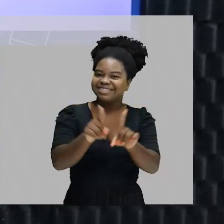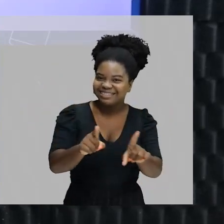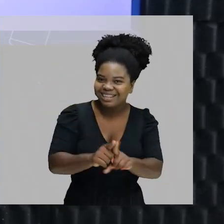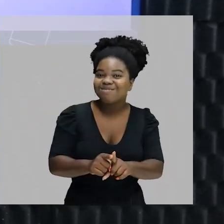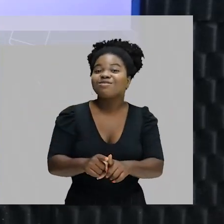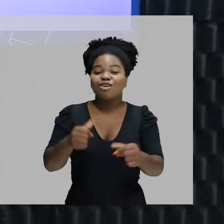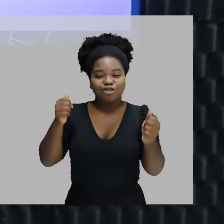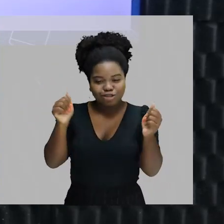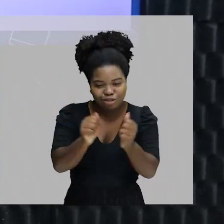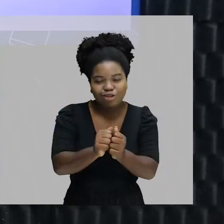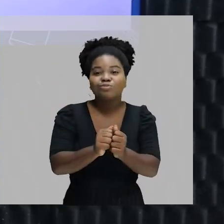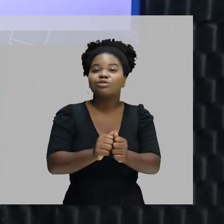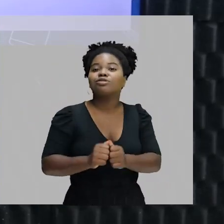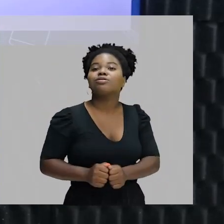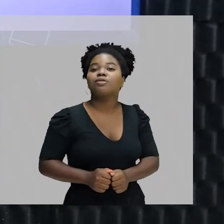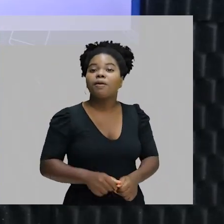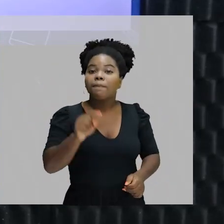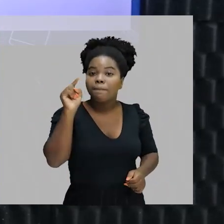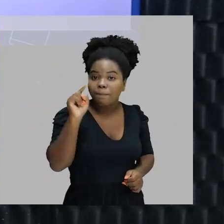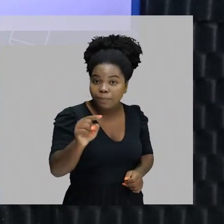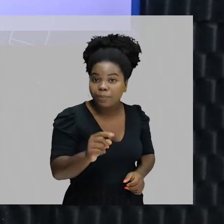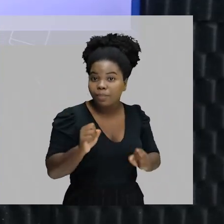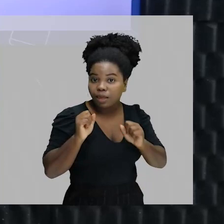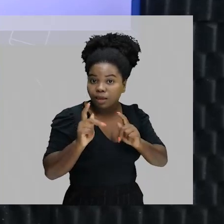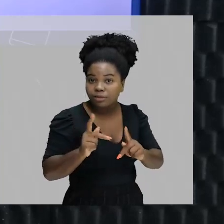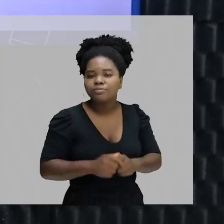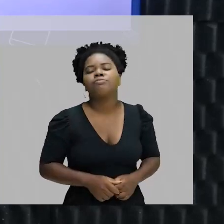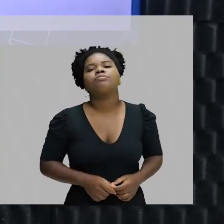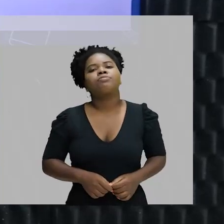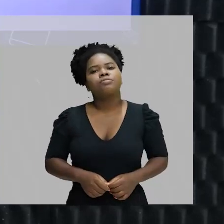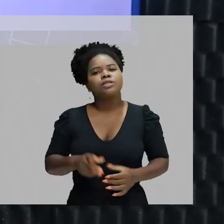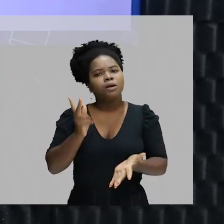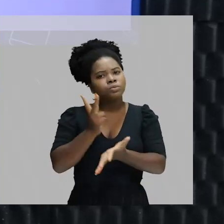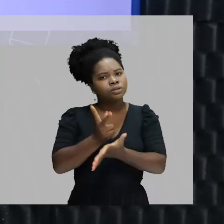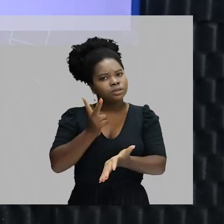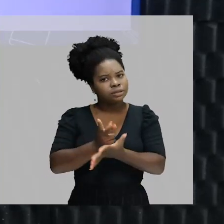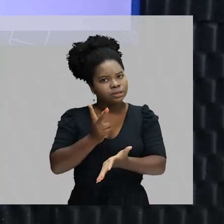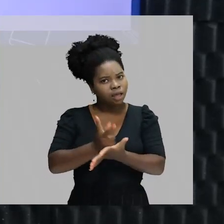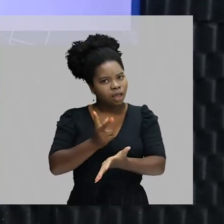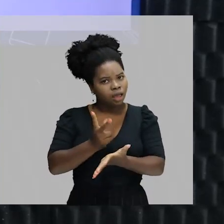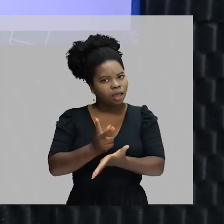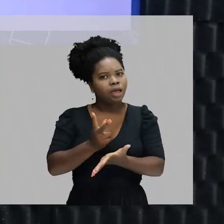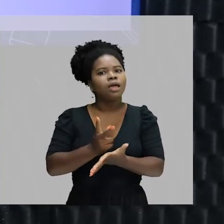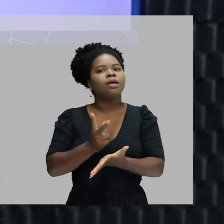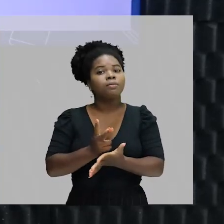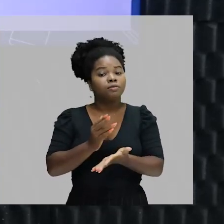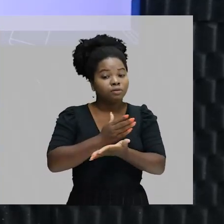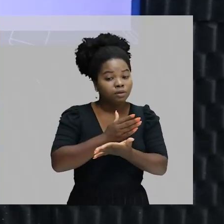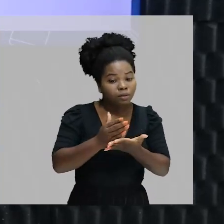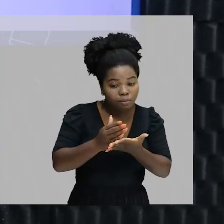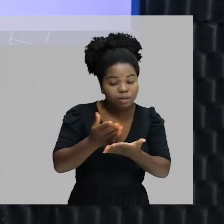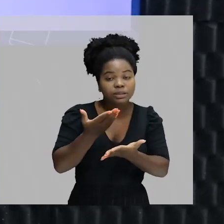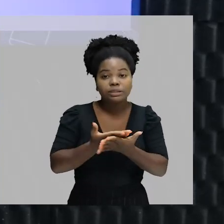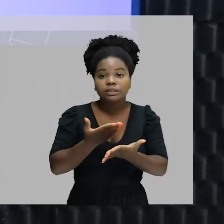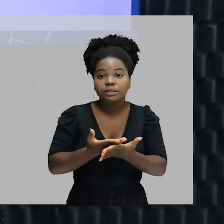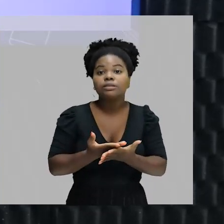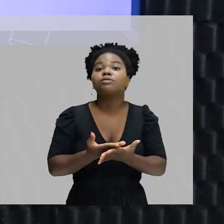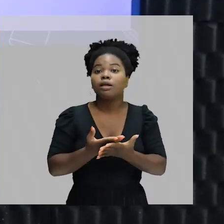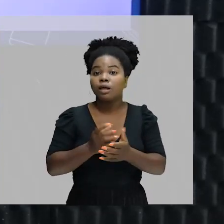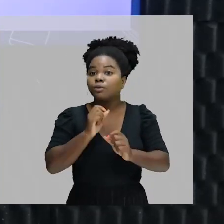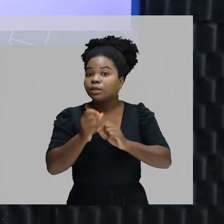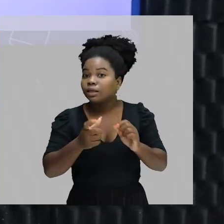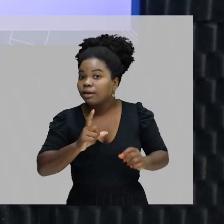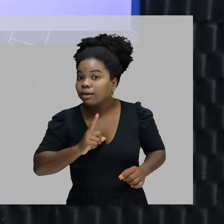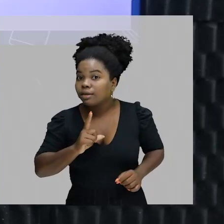estamos aqui por vocês. Belezinha? Então, galera, olha, sem mais delongas, vamos fazer aquele nosso processo básico